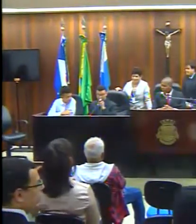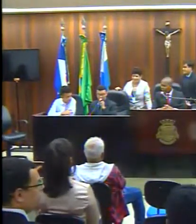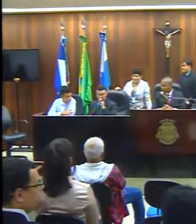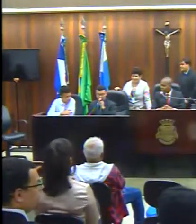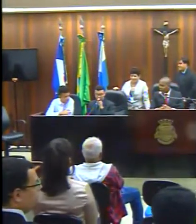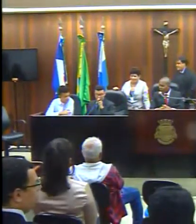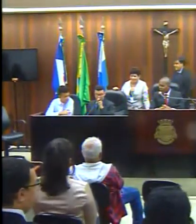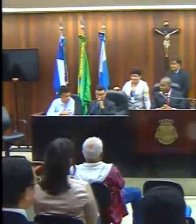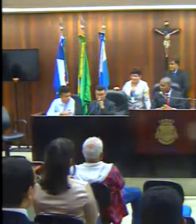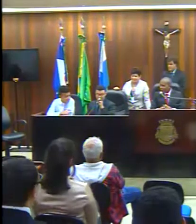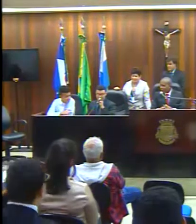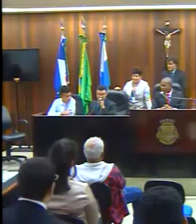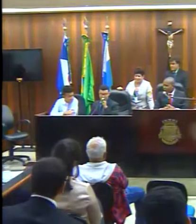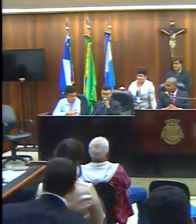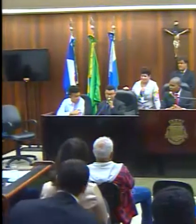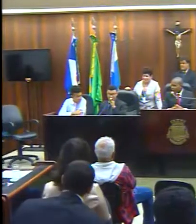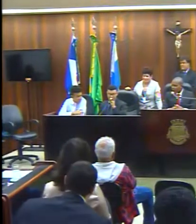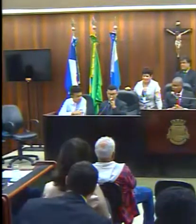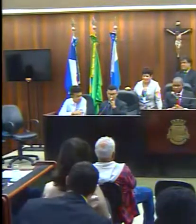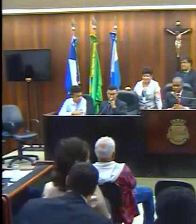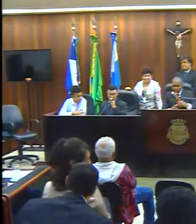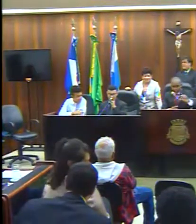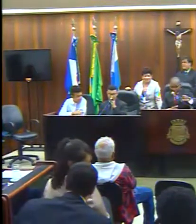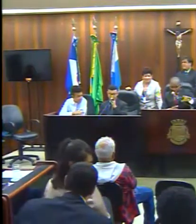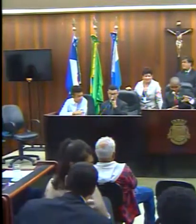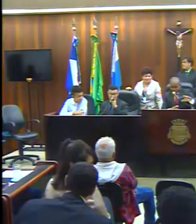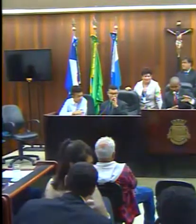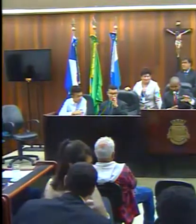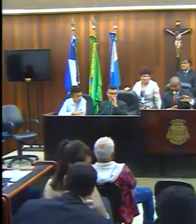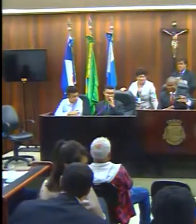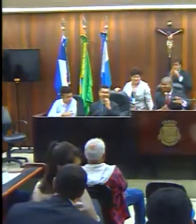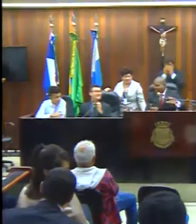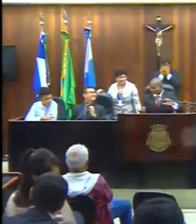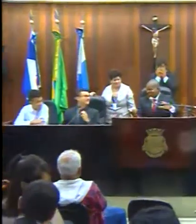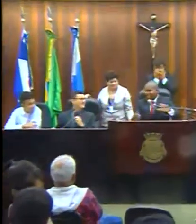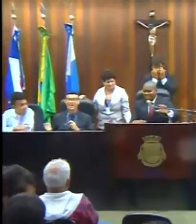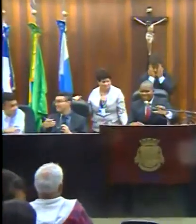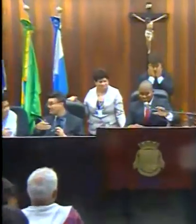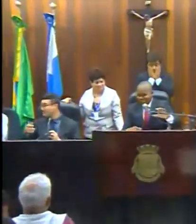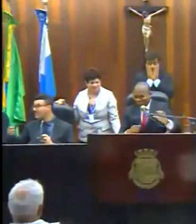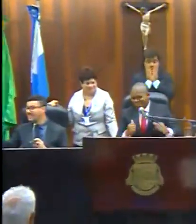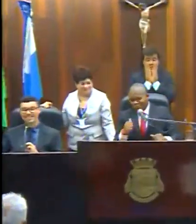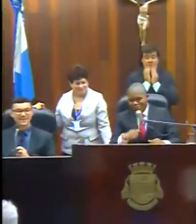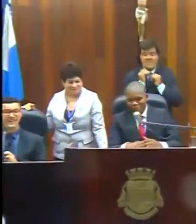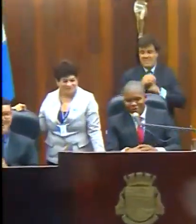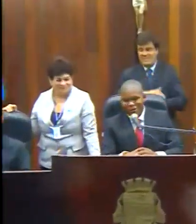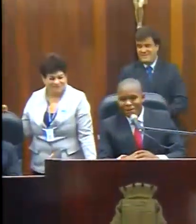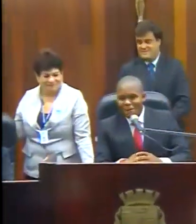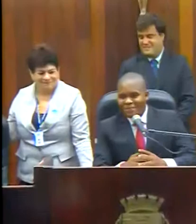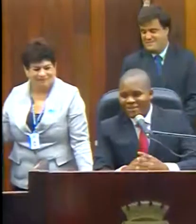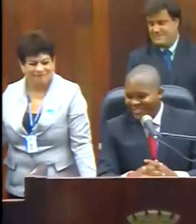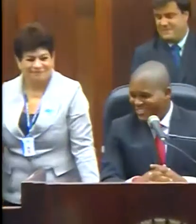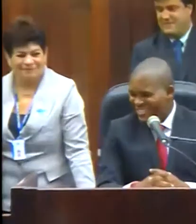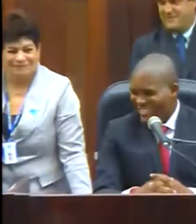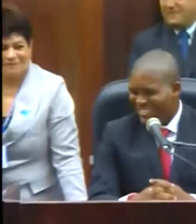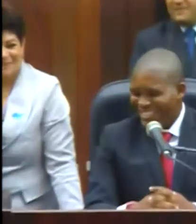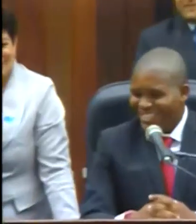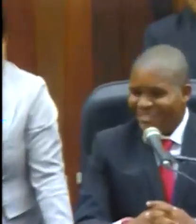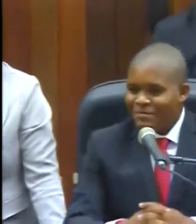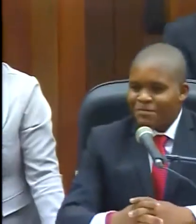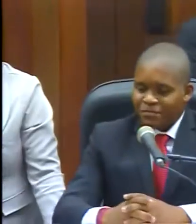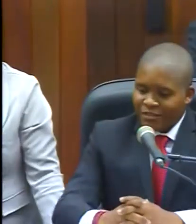Com a palavra, o nobre vereador Samir Emanuel Pereira Teixeira Dutra. Isso. Muito bom.